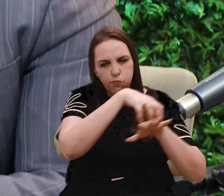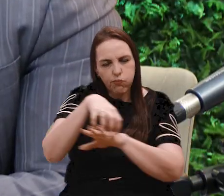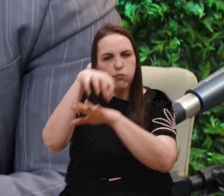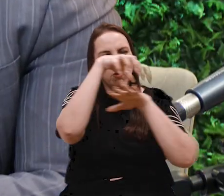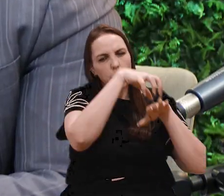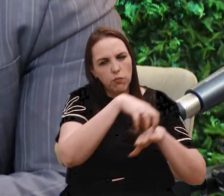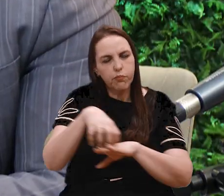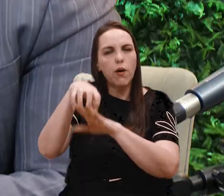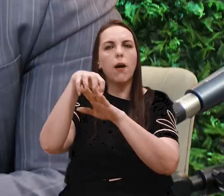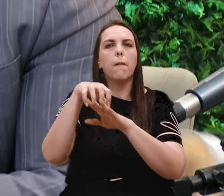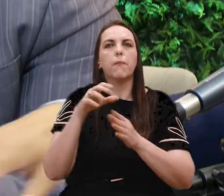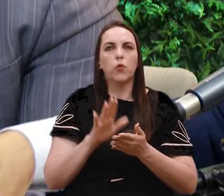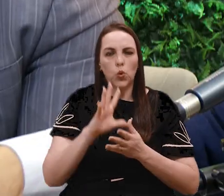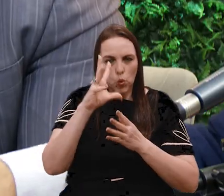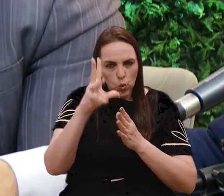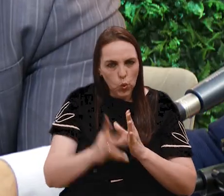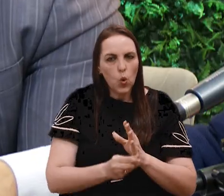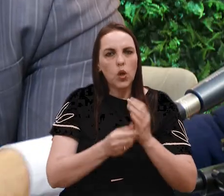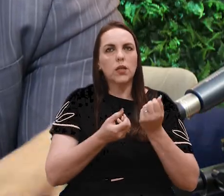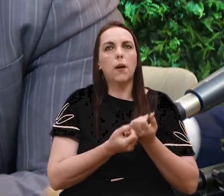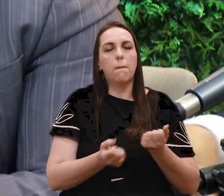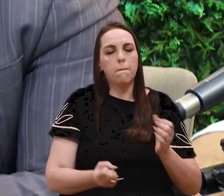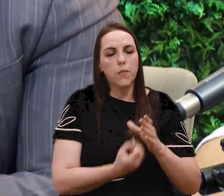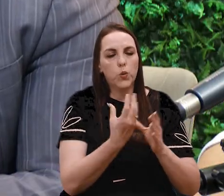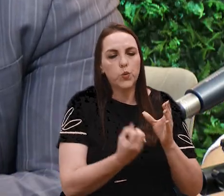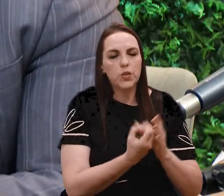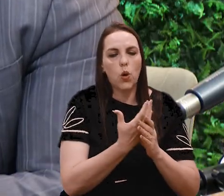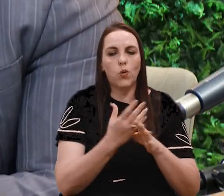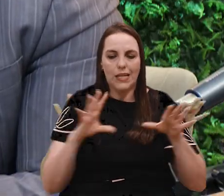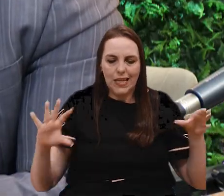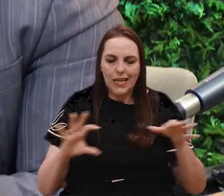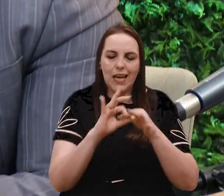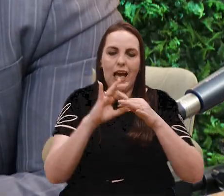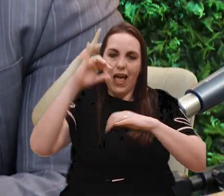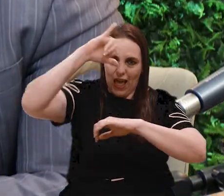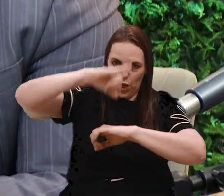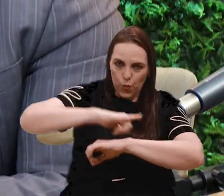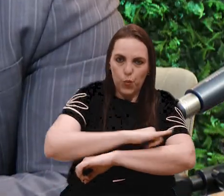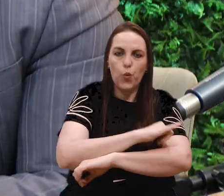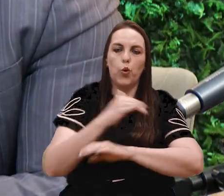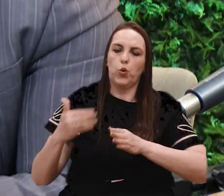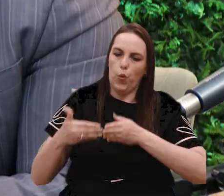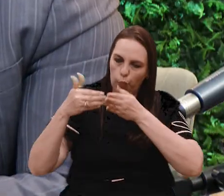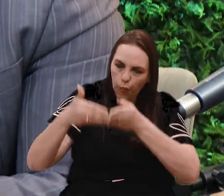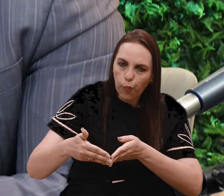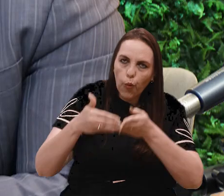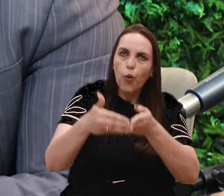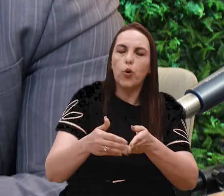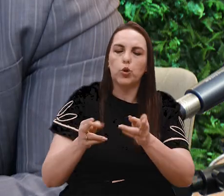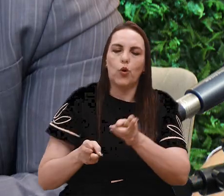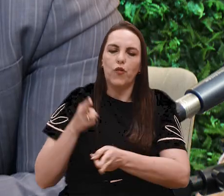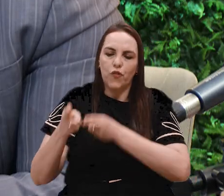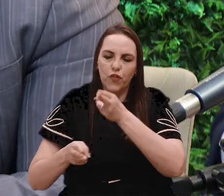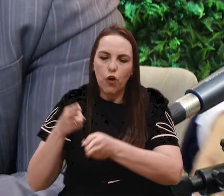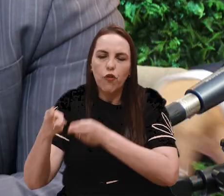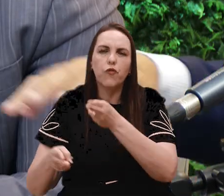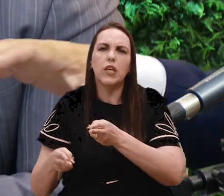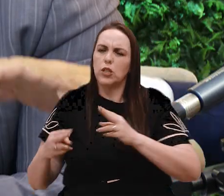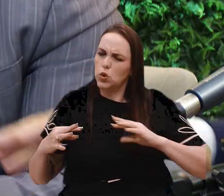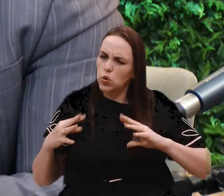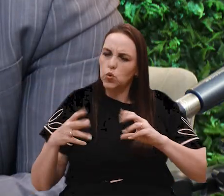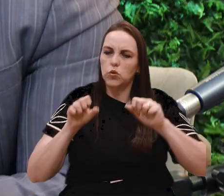para que possa fazer a ligação com o aeroporto, com o Porto Meridional, com as ferrovias, enfim,